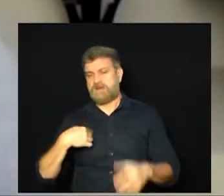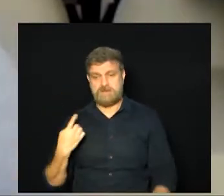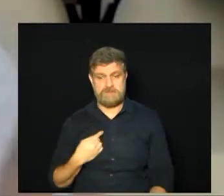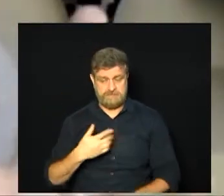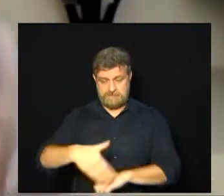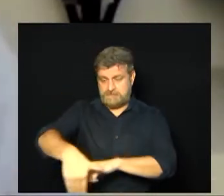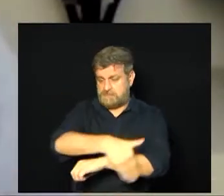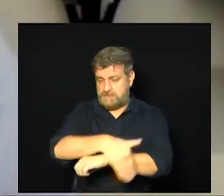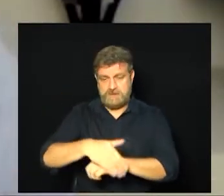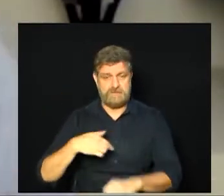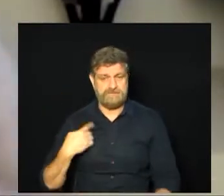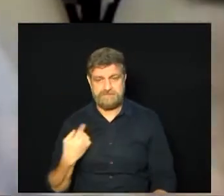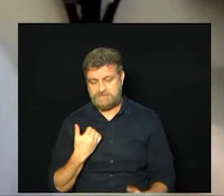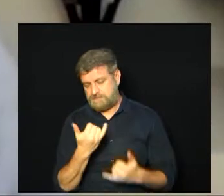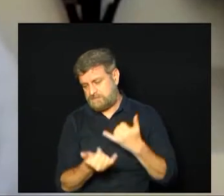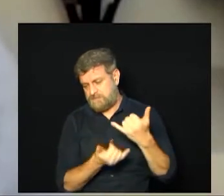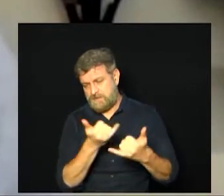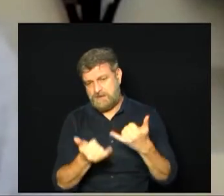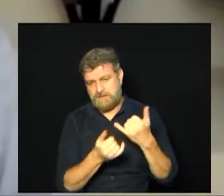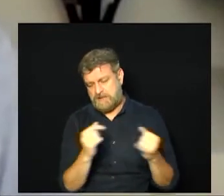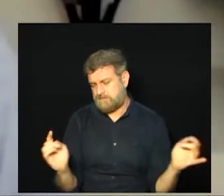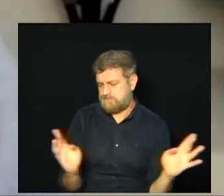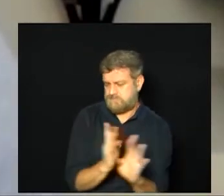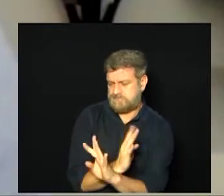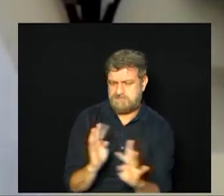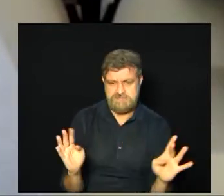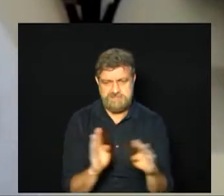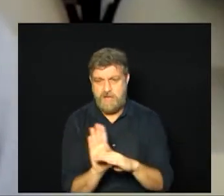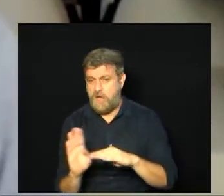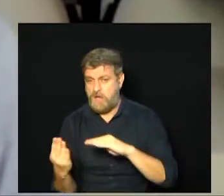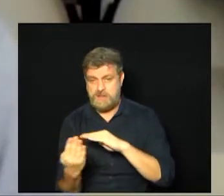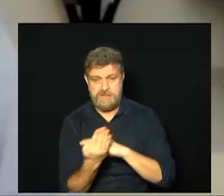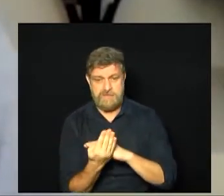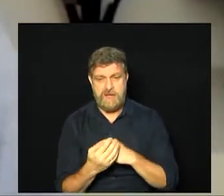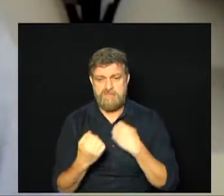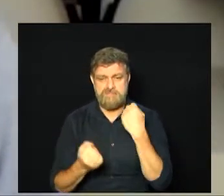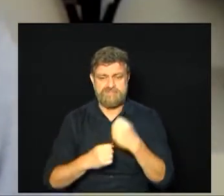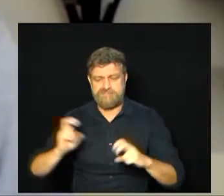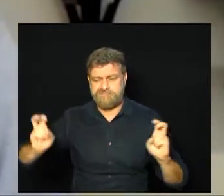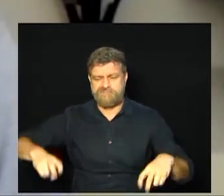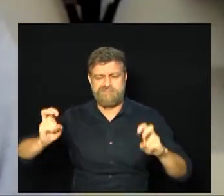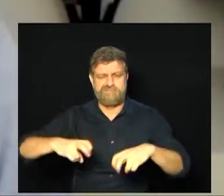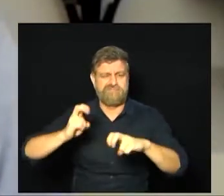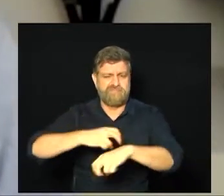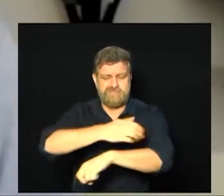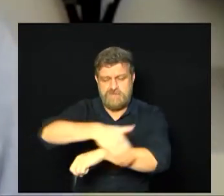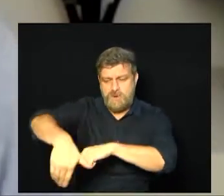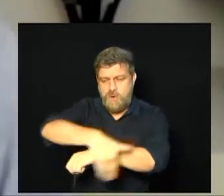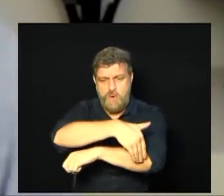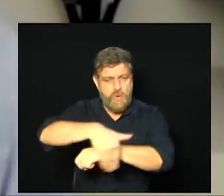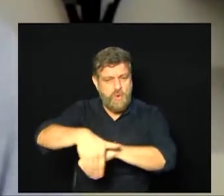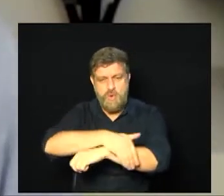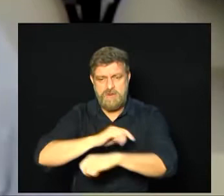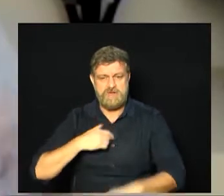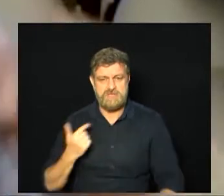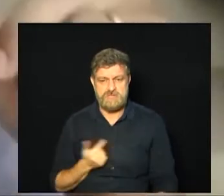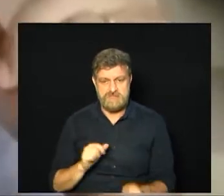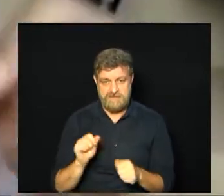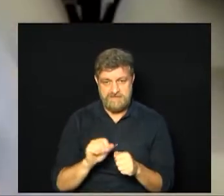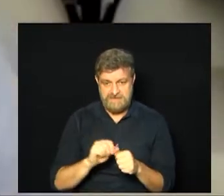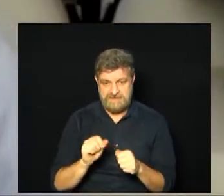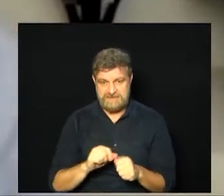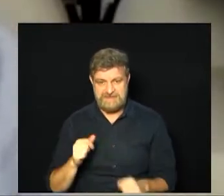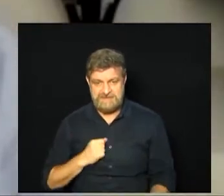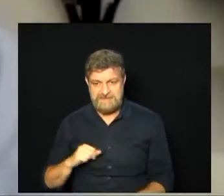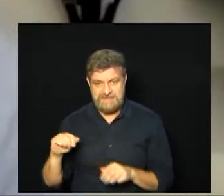gente se virava, a gente brincava para lá e para cá, no bairro, corria as ruas do bairro, às vezes até a gente fazia uma